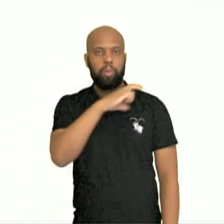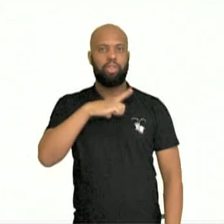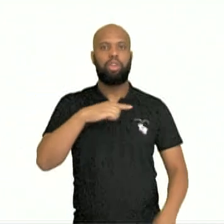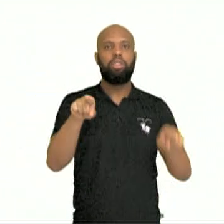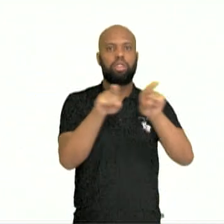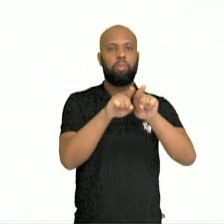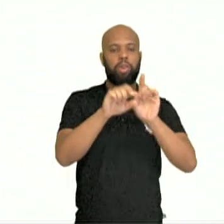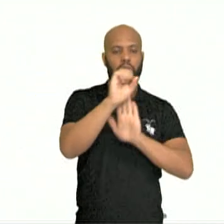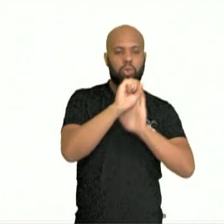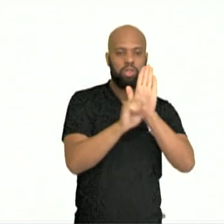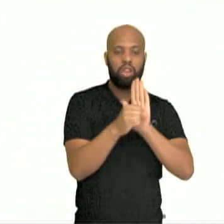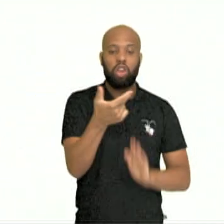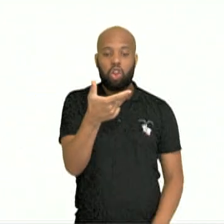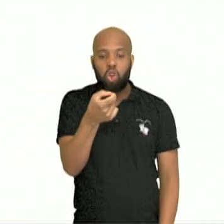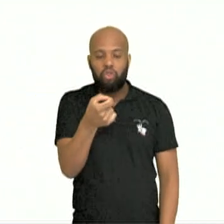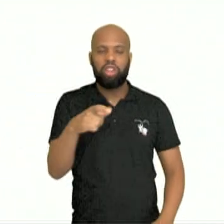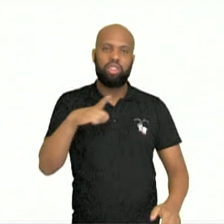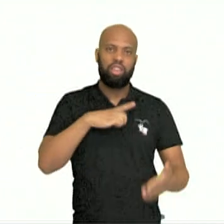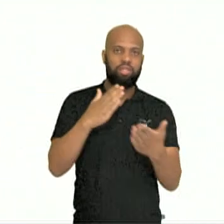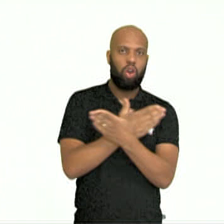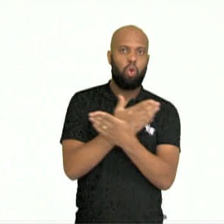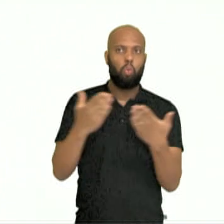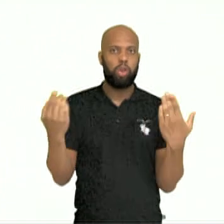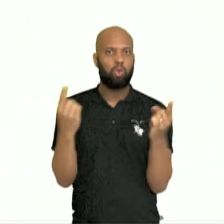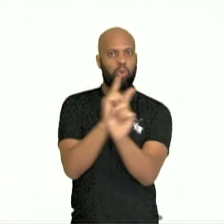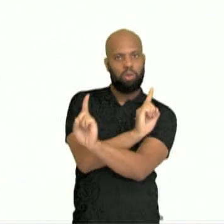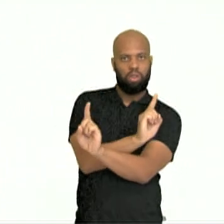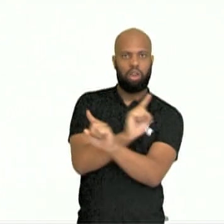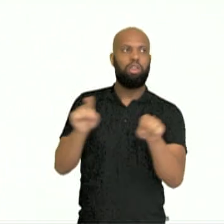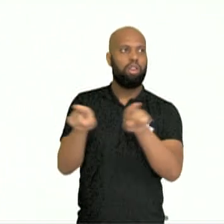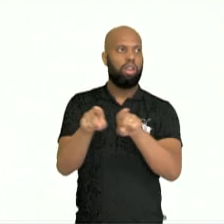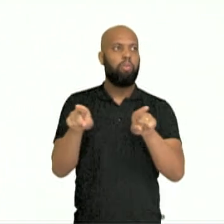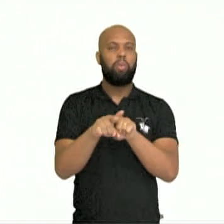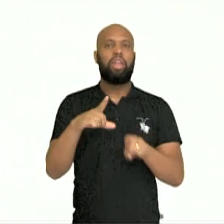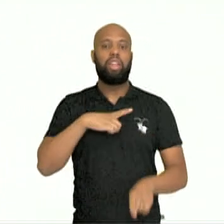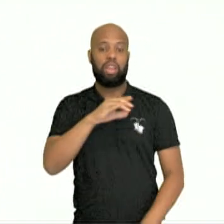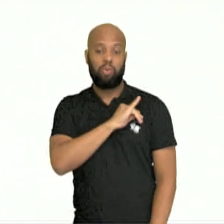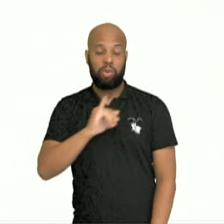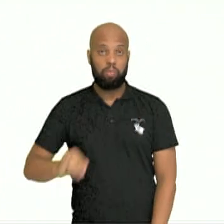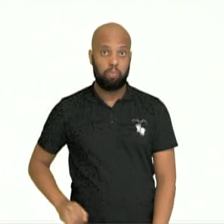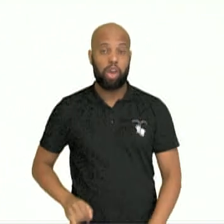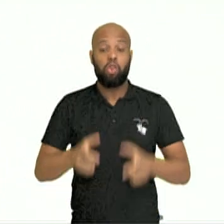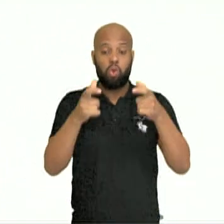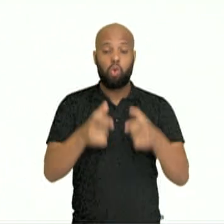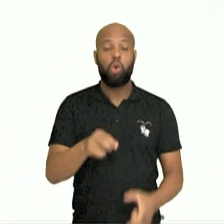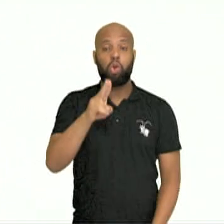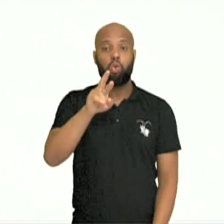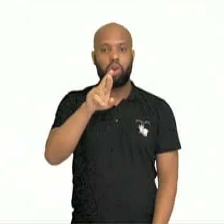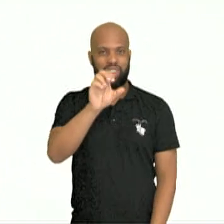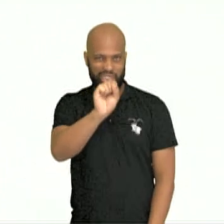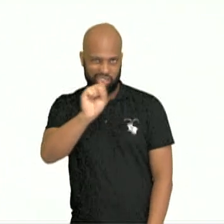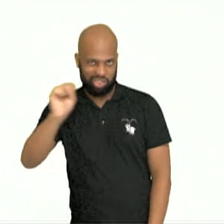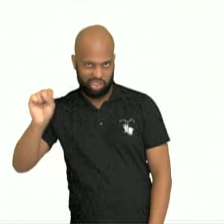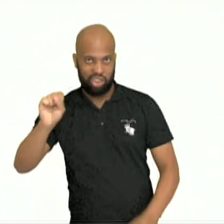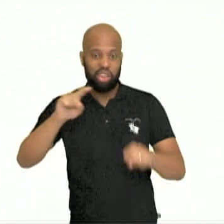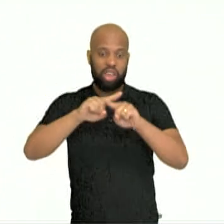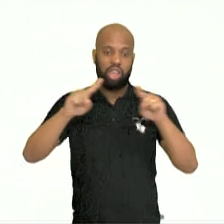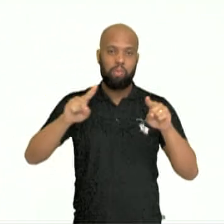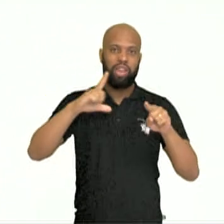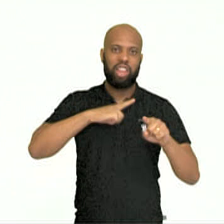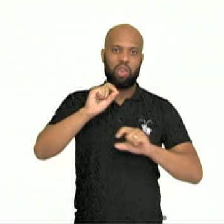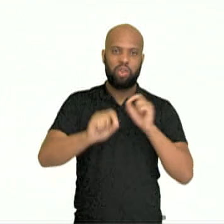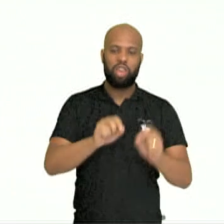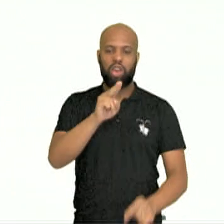XX um contraponto, né, com o Império, digamos, soviético, mas aí após a queda do